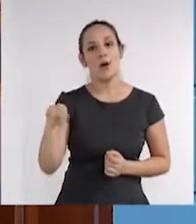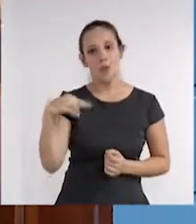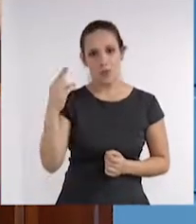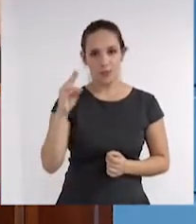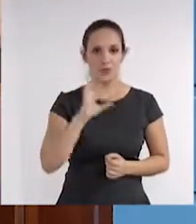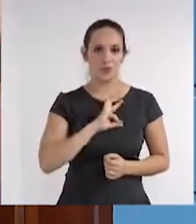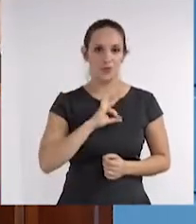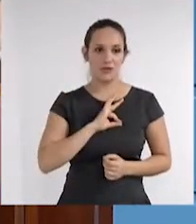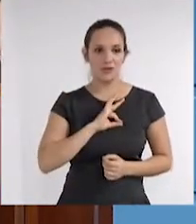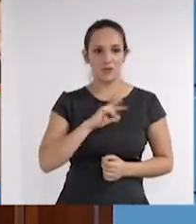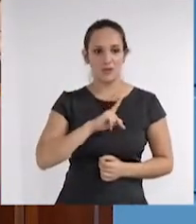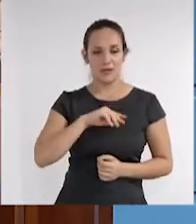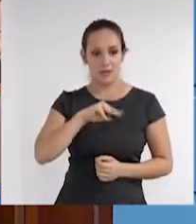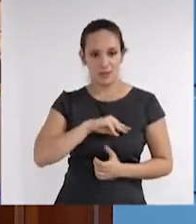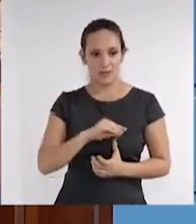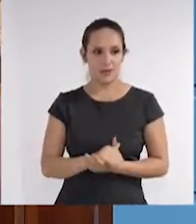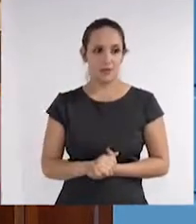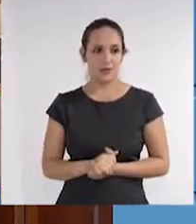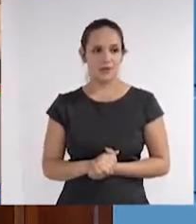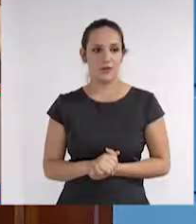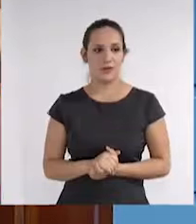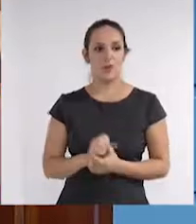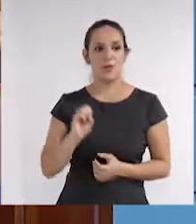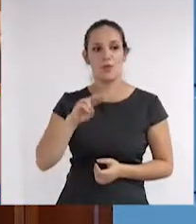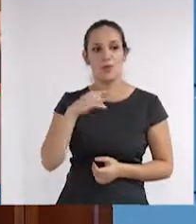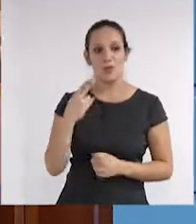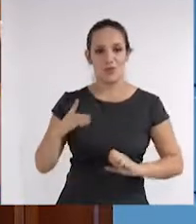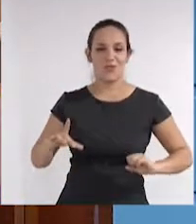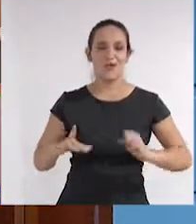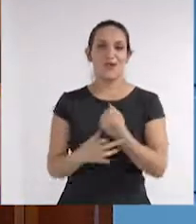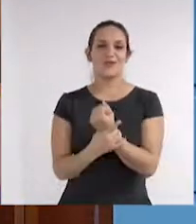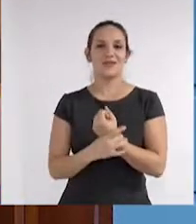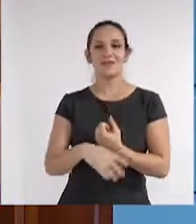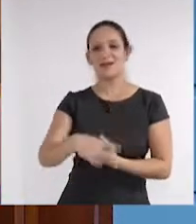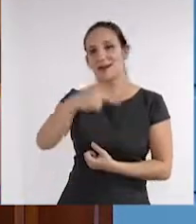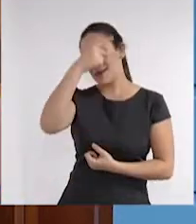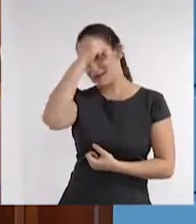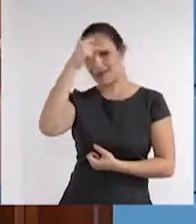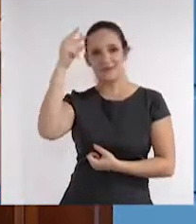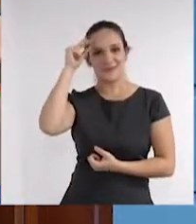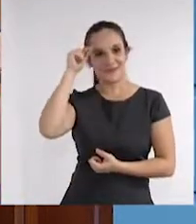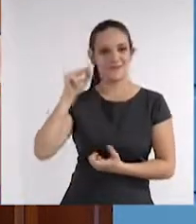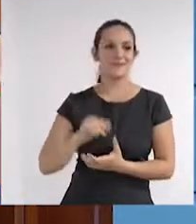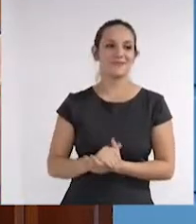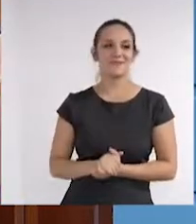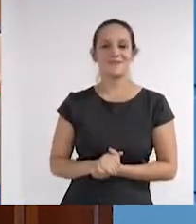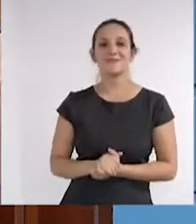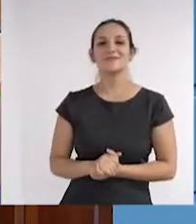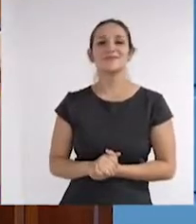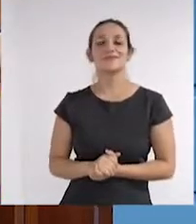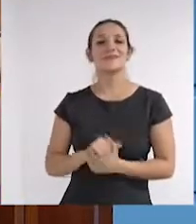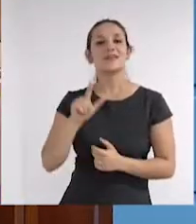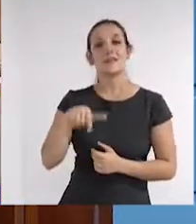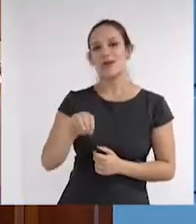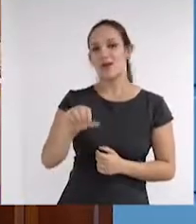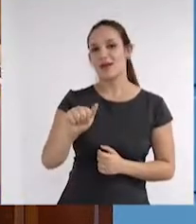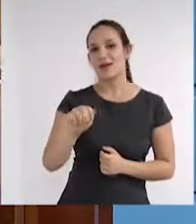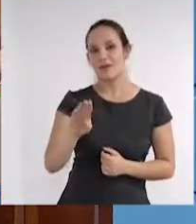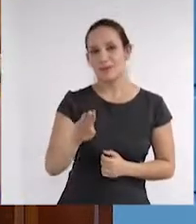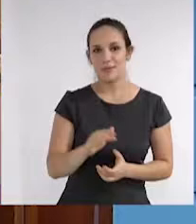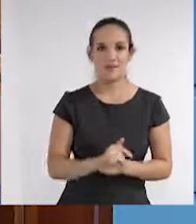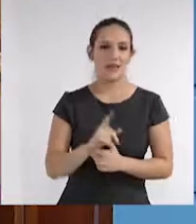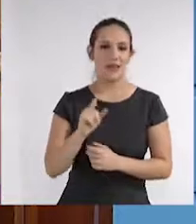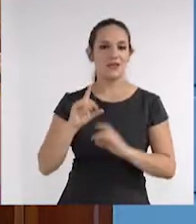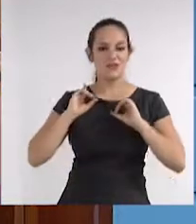militar, seja ele da guarda municipal, seja ele da OAB, seja ele dos